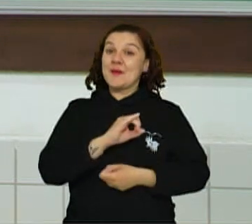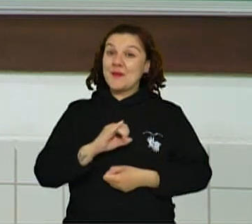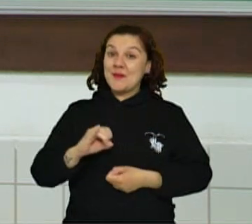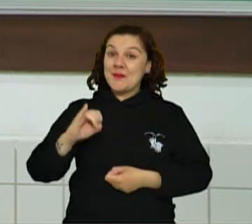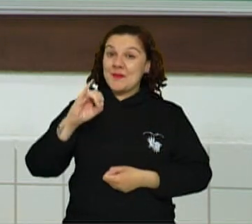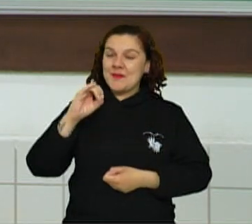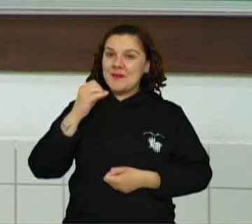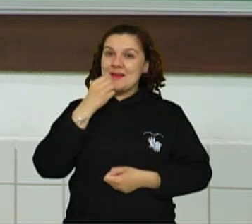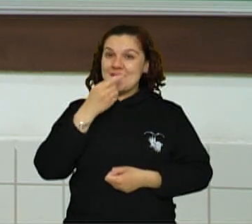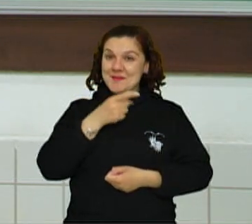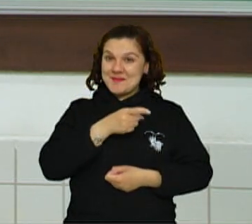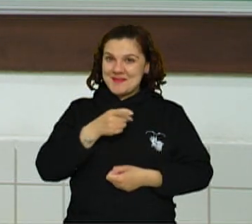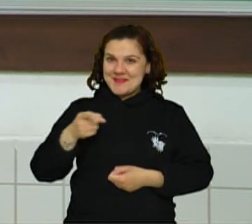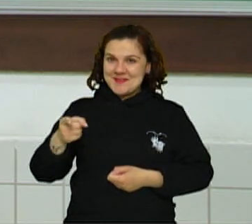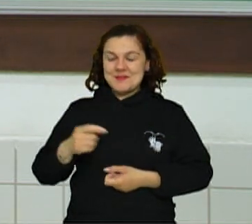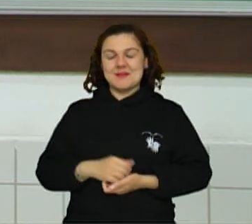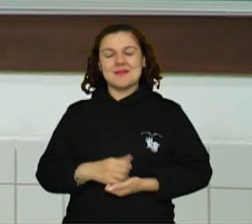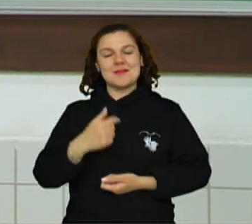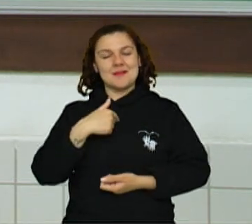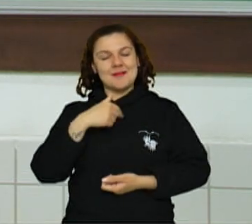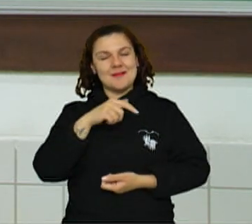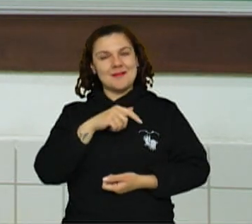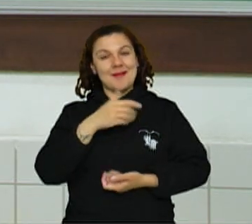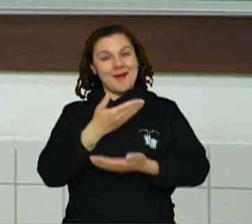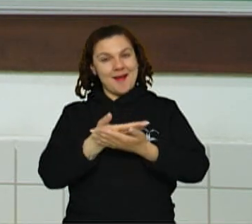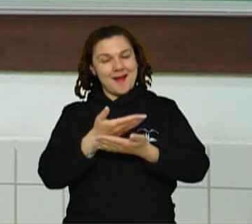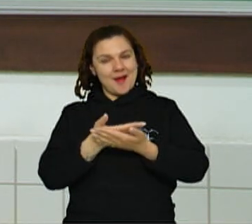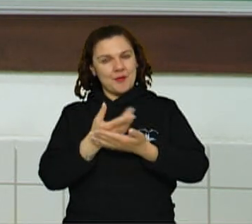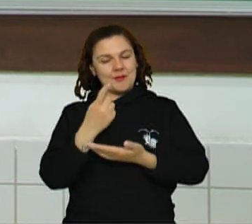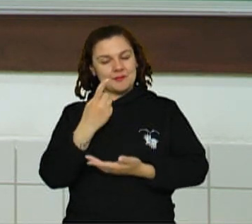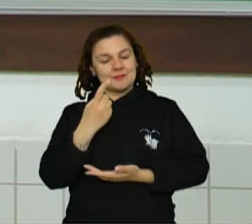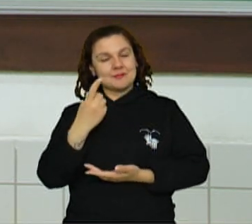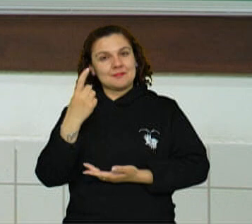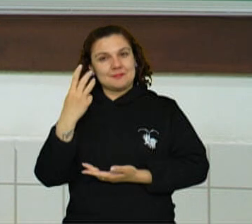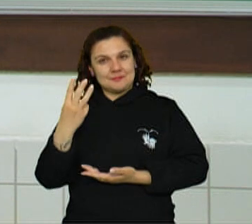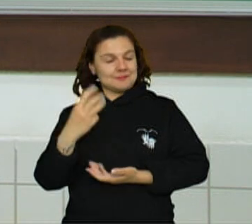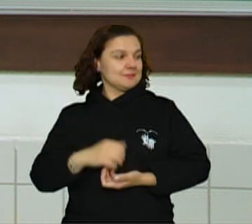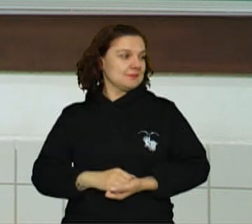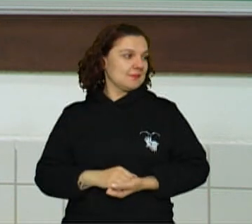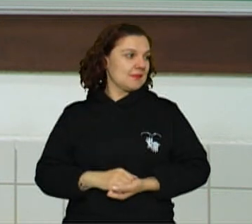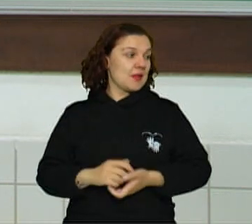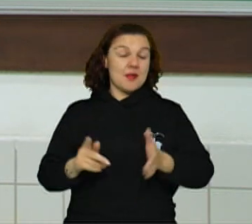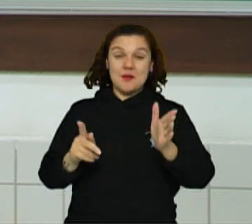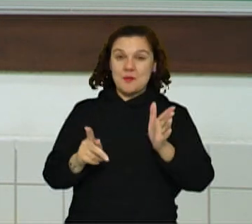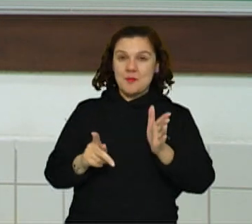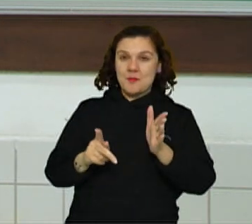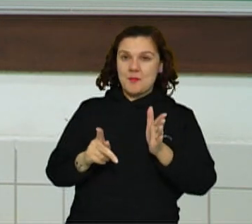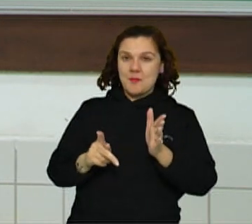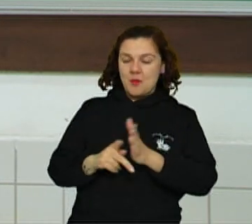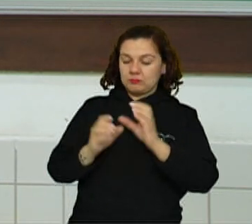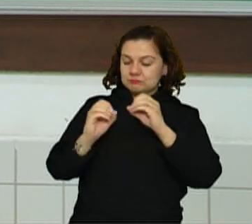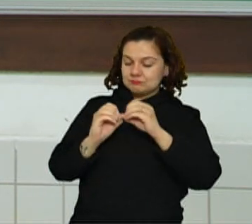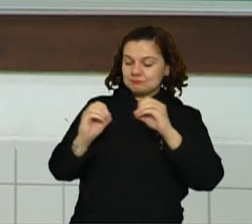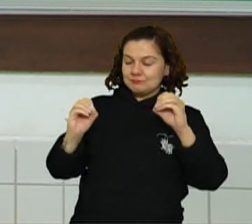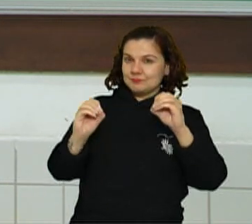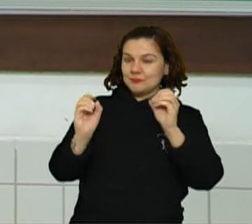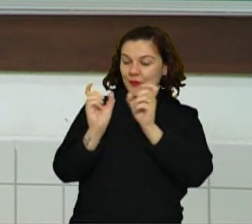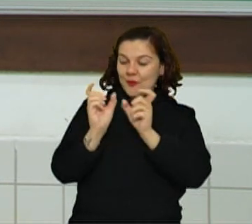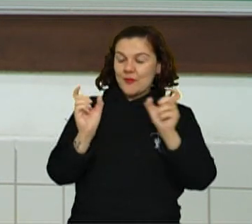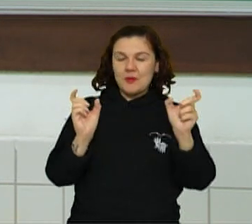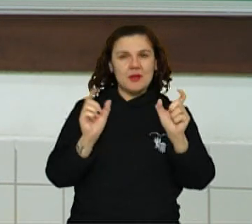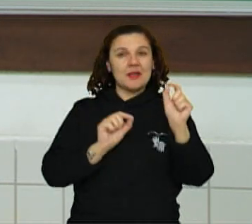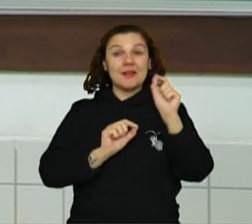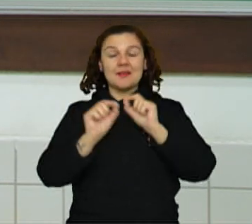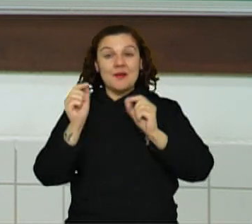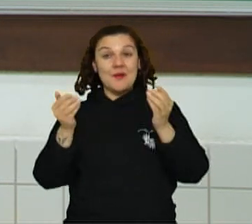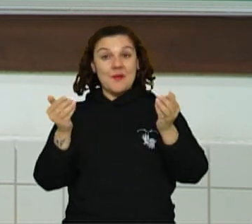pessoal, tudo bem com vocês? Aula 113, termos essenciais da oração.